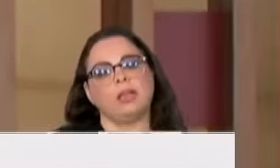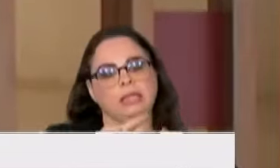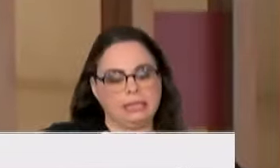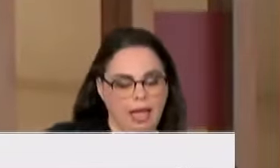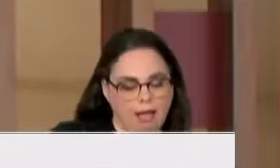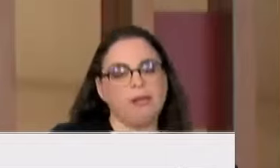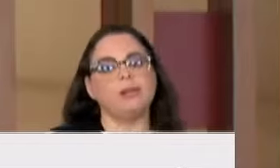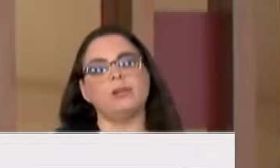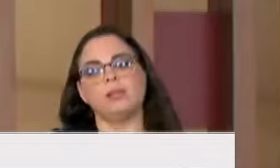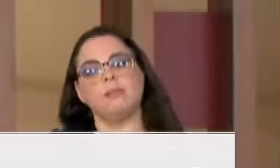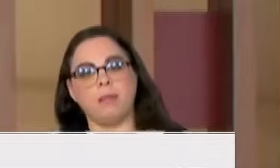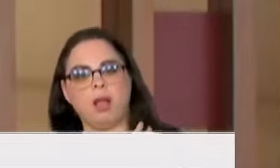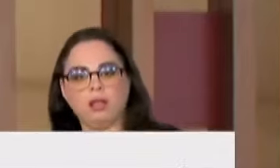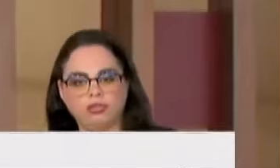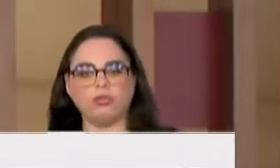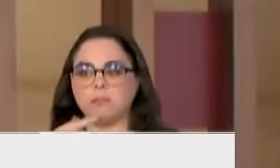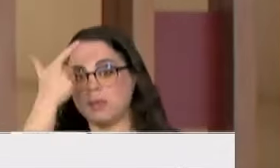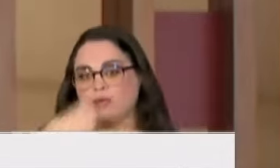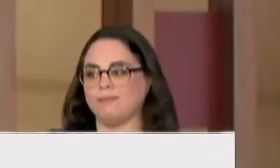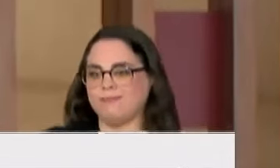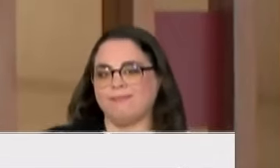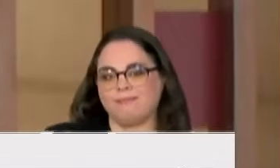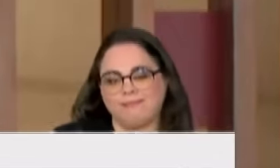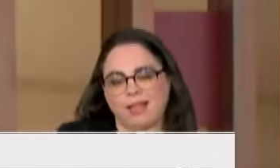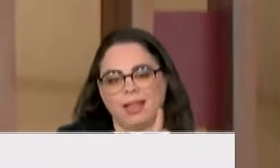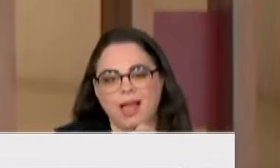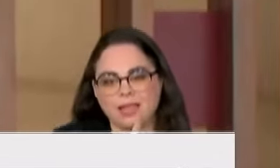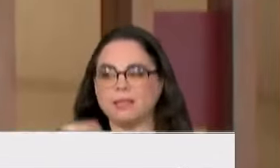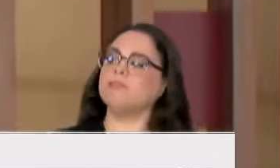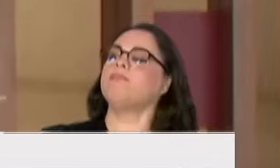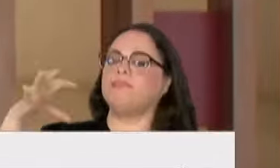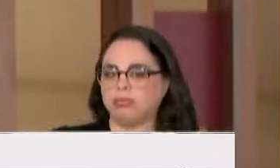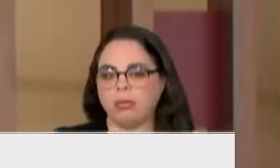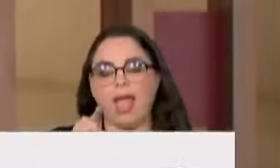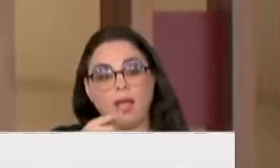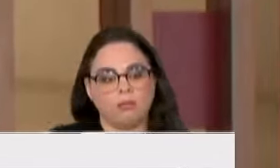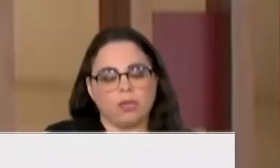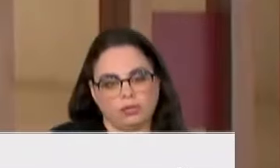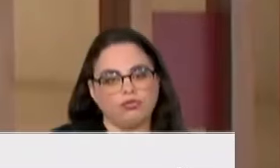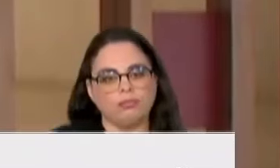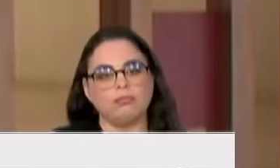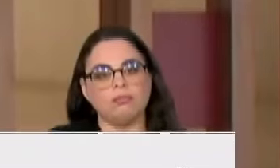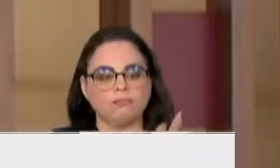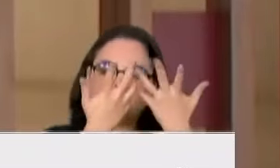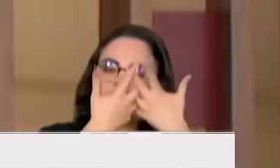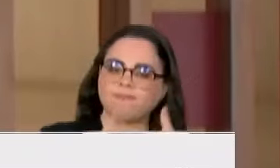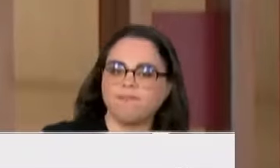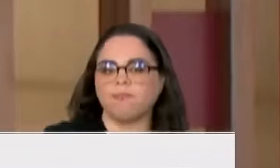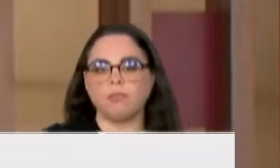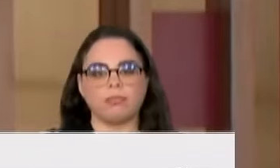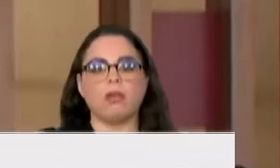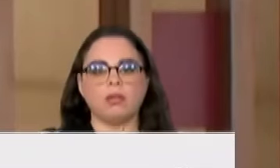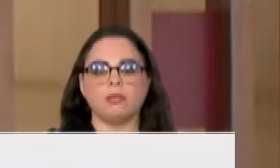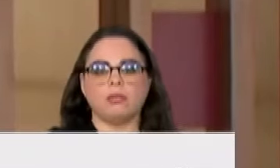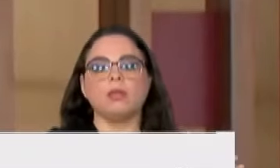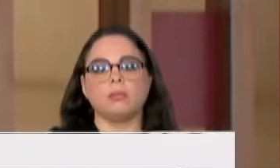quanto no Cairo, quando trouxemos brasileiros que estavam na faixa de Gaza. Então, esse é o desenho inicial para o bom início de mais uma operação em